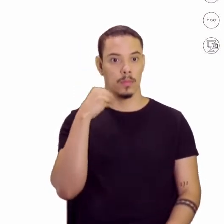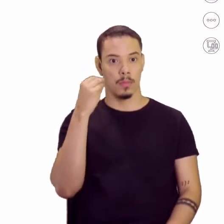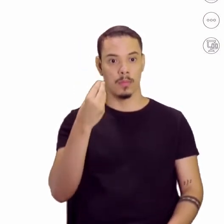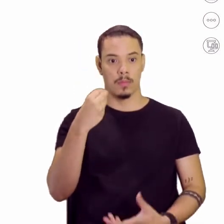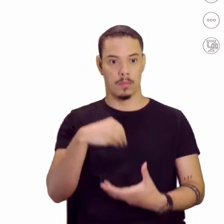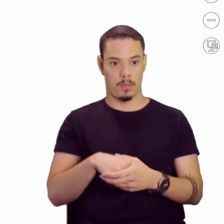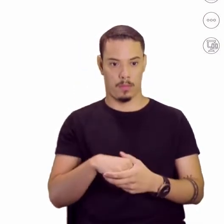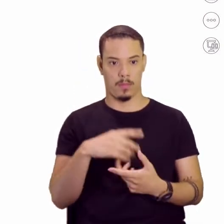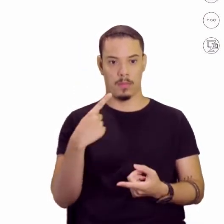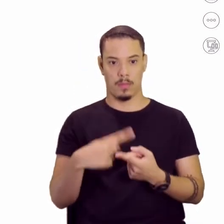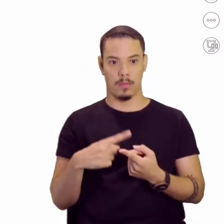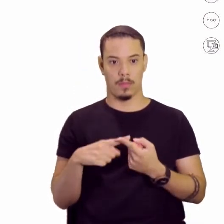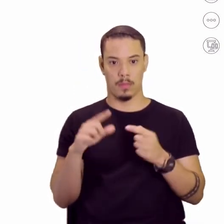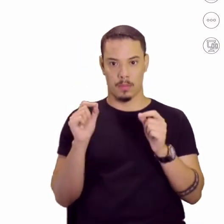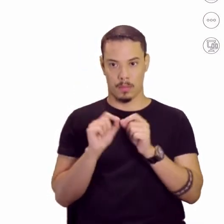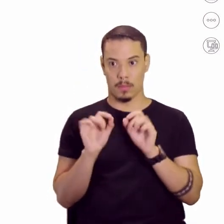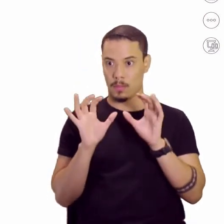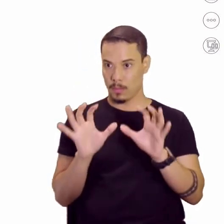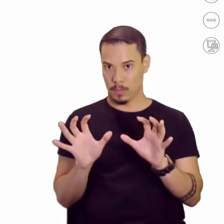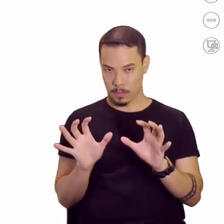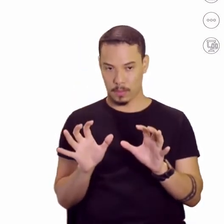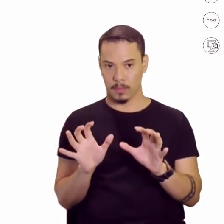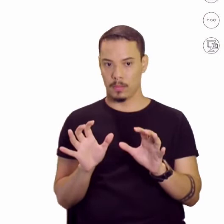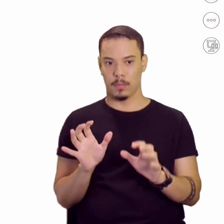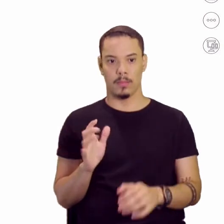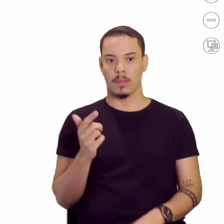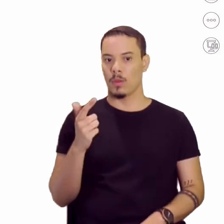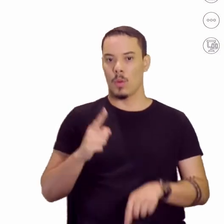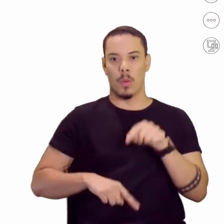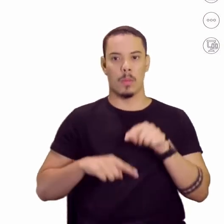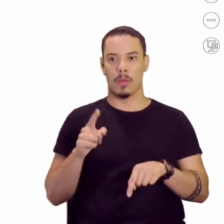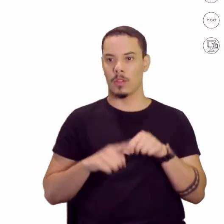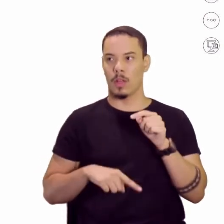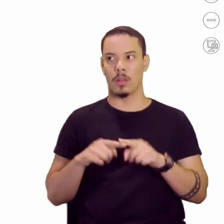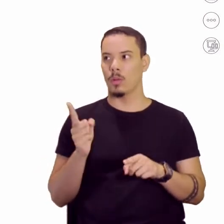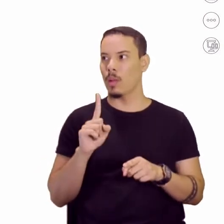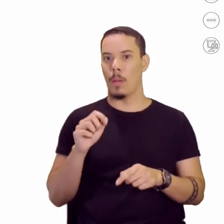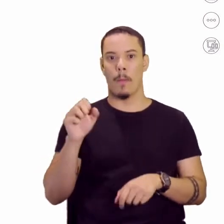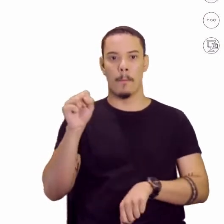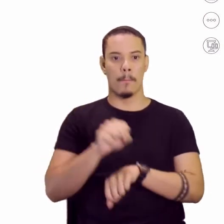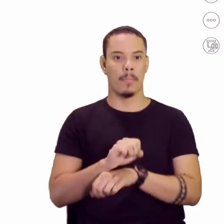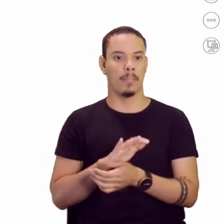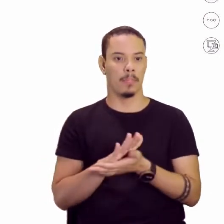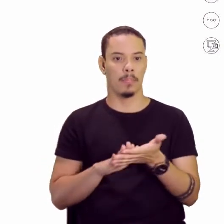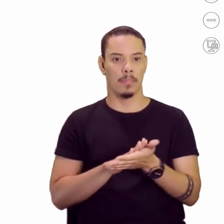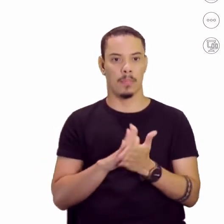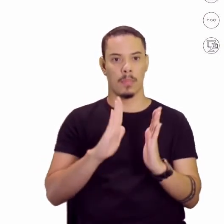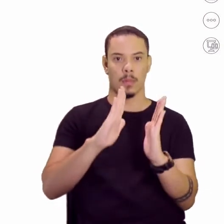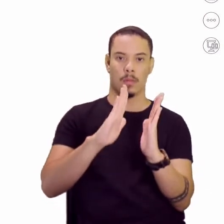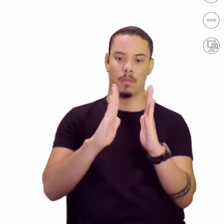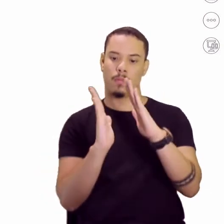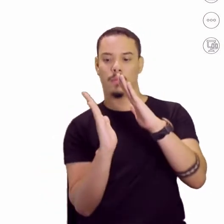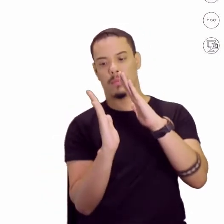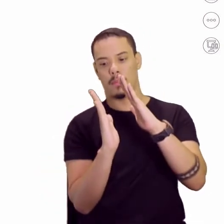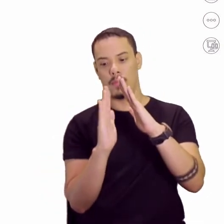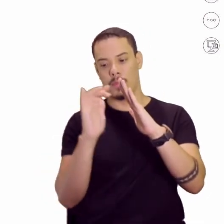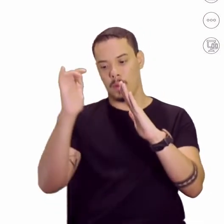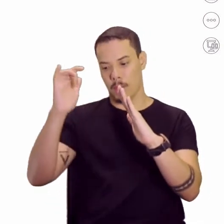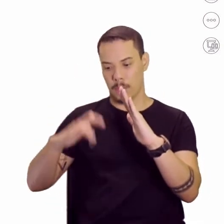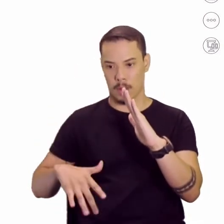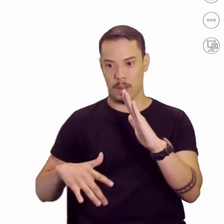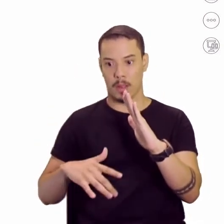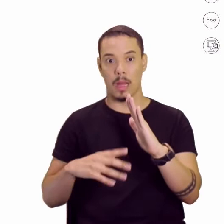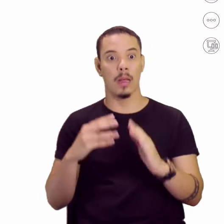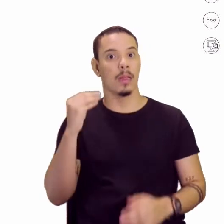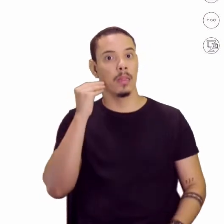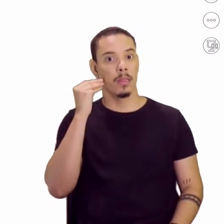porque lançando de lá, os objetos não bateriam em nada, porque ele estava num ângulo diferente. Você está inclinado, né?